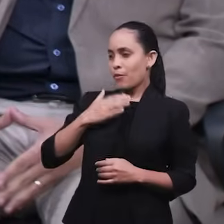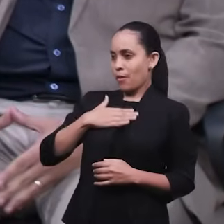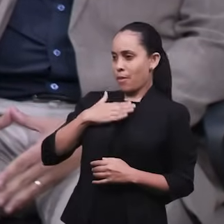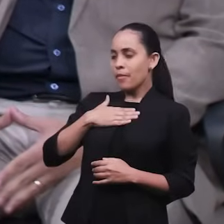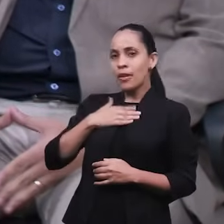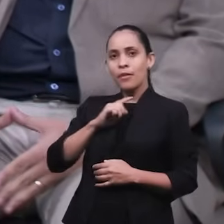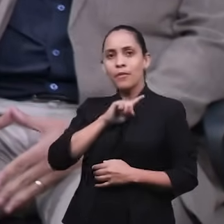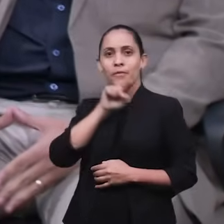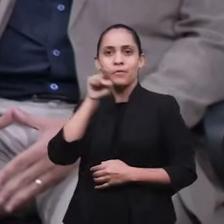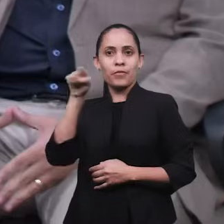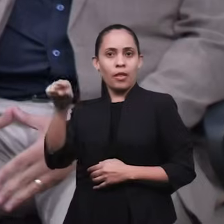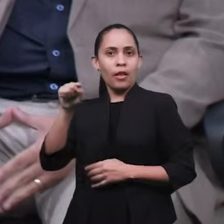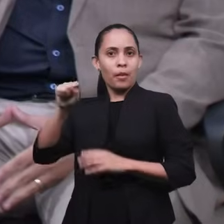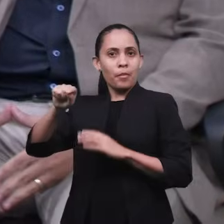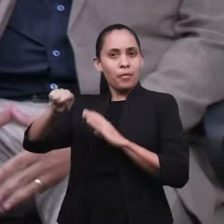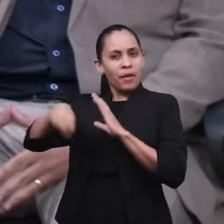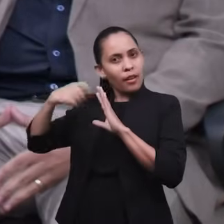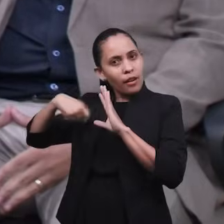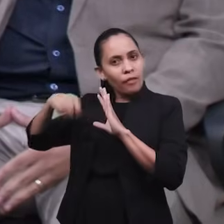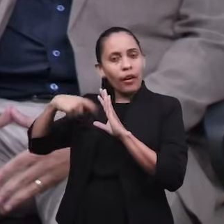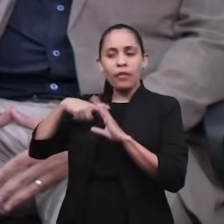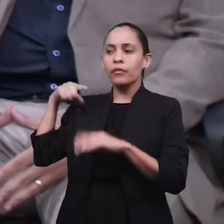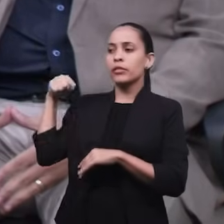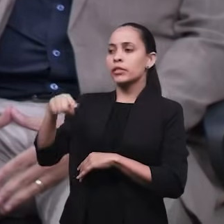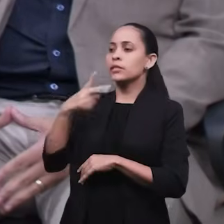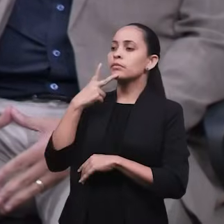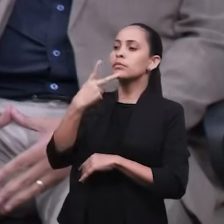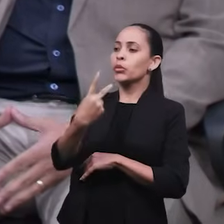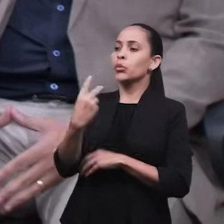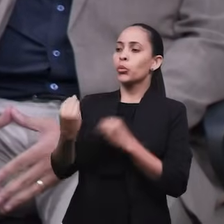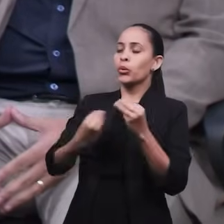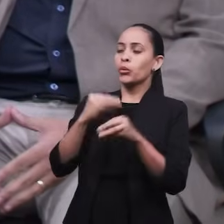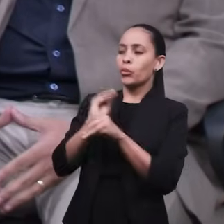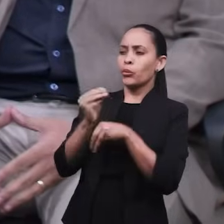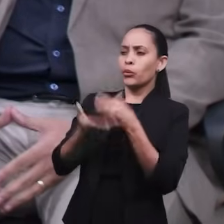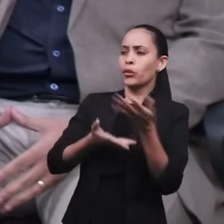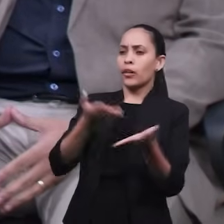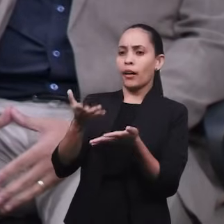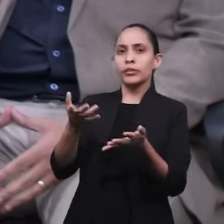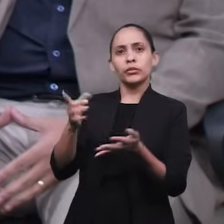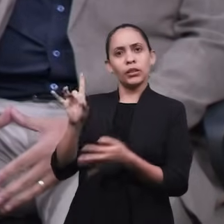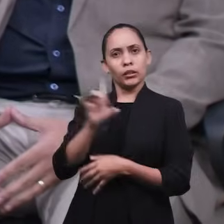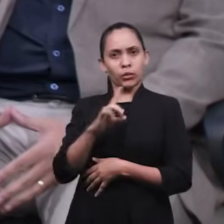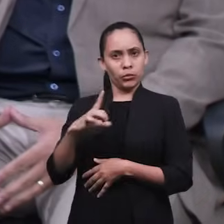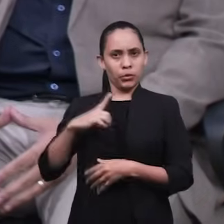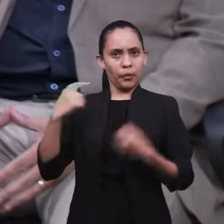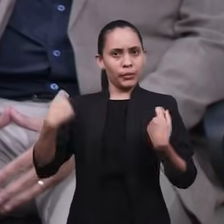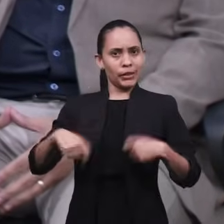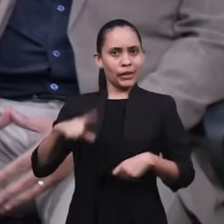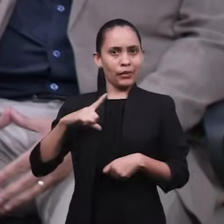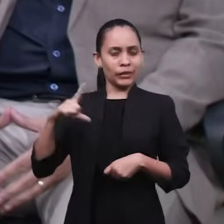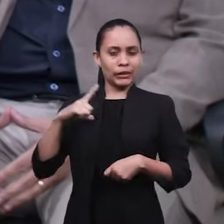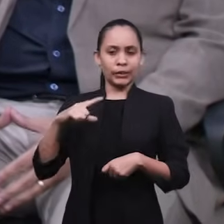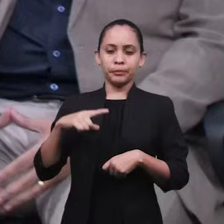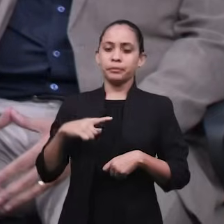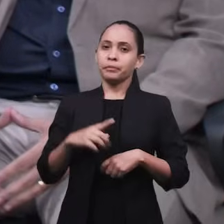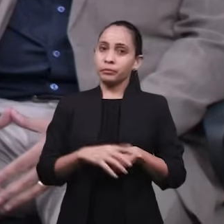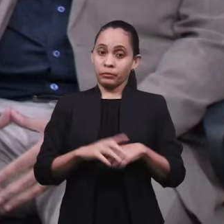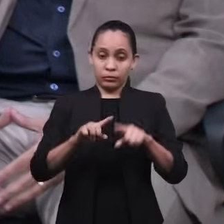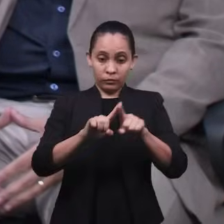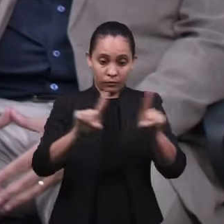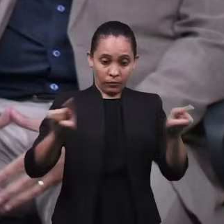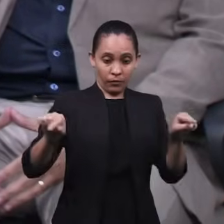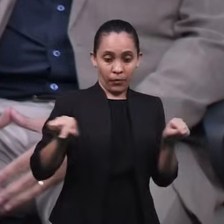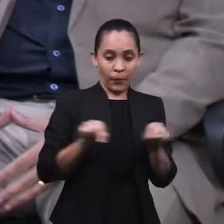né? Que foi lá para poder levar para a gravação, e você estava falando comigo sobre cuidados, né? Que os irmãos tinham que ter, inclusive no estúdio, para que